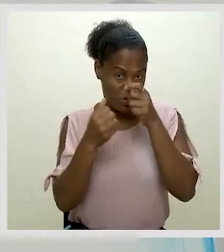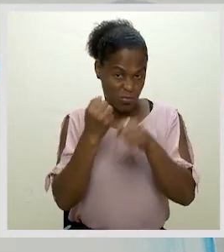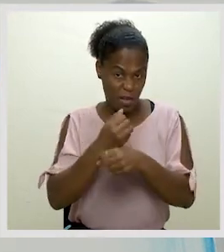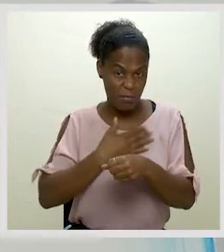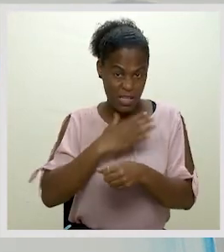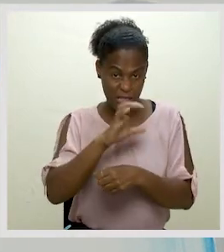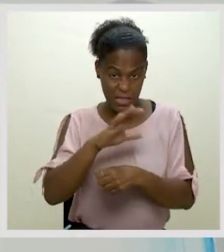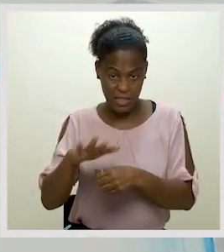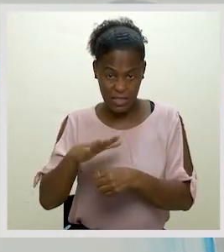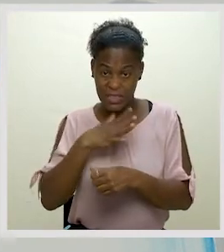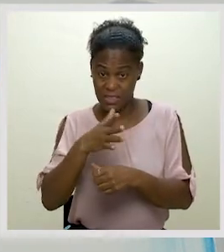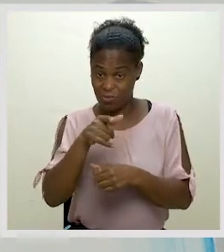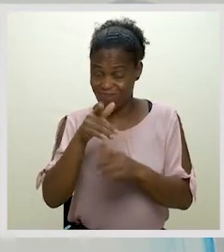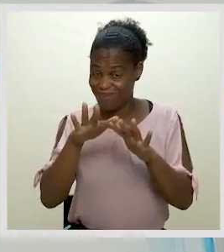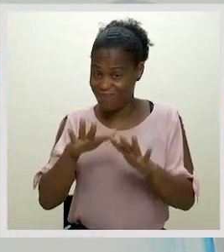os cientistas disseram assim: